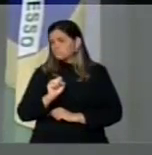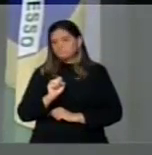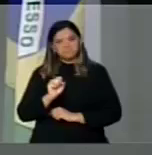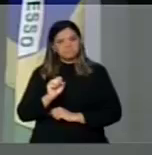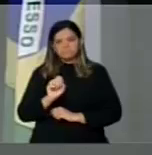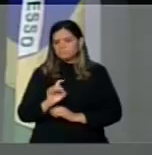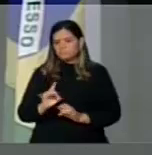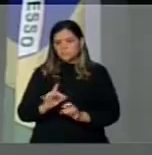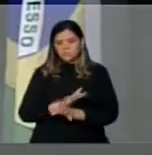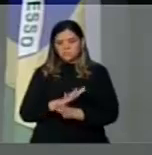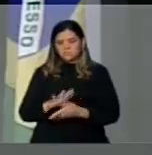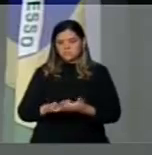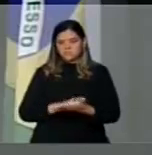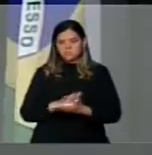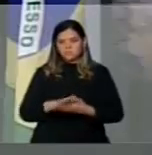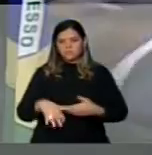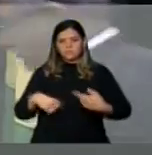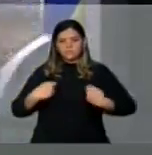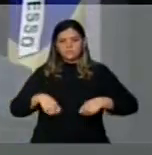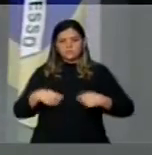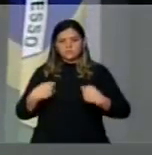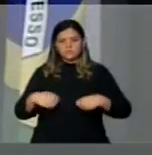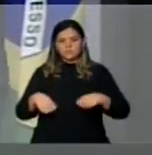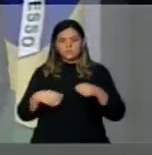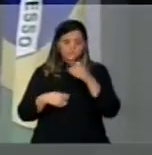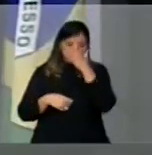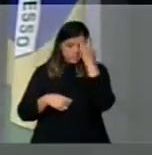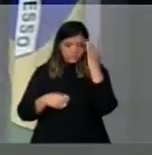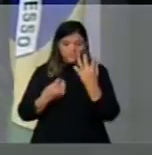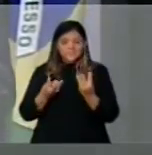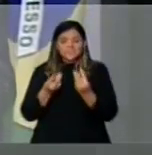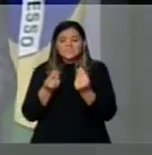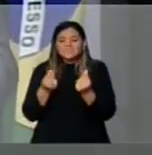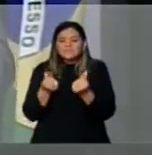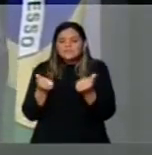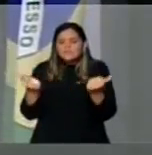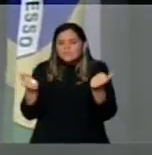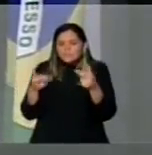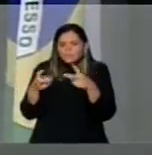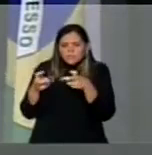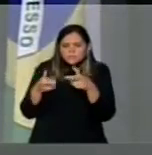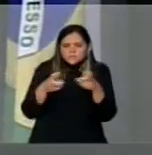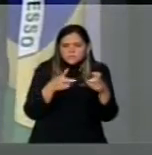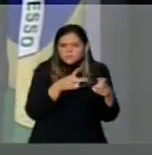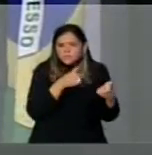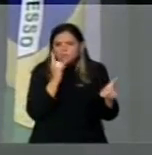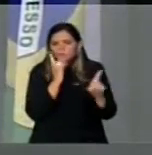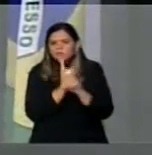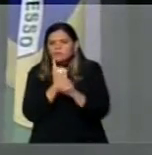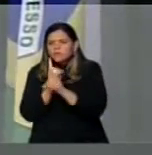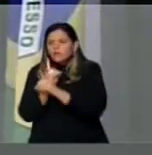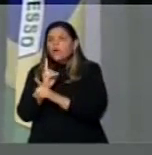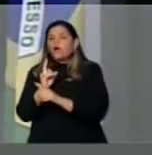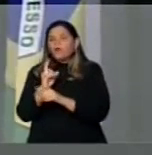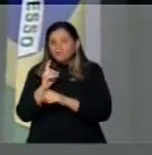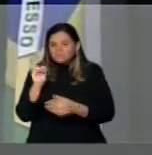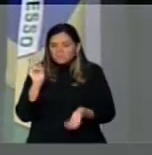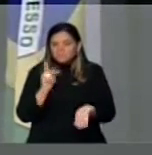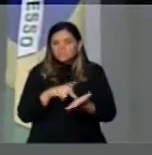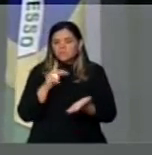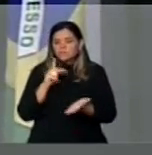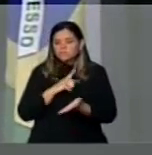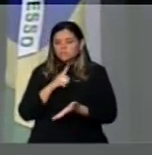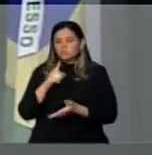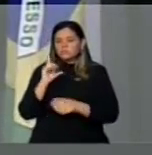e precisou da sensibilidade dessas pessoas que correram à margem do processo natural